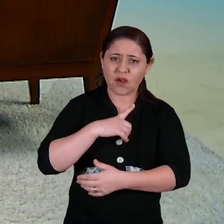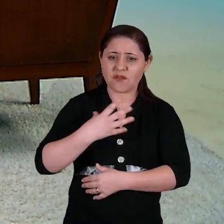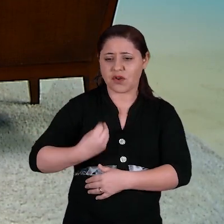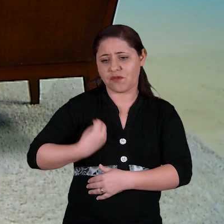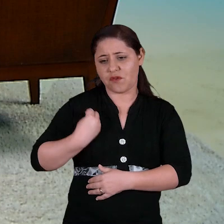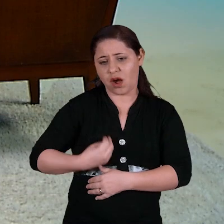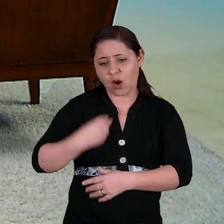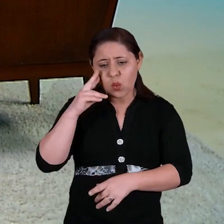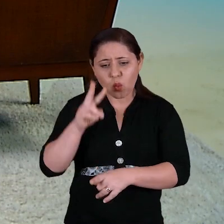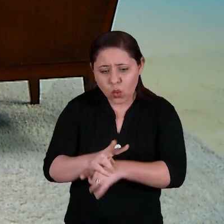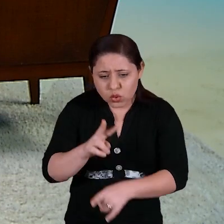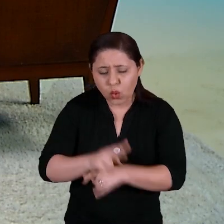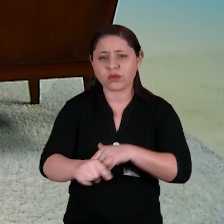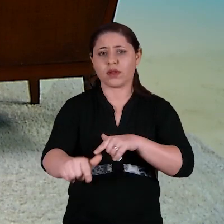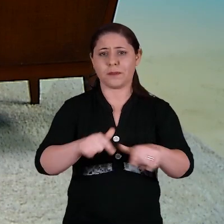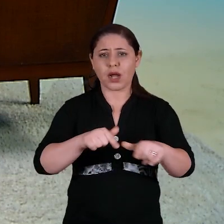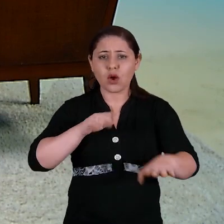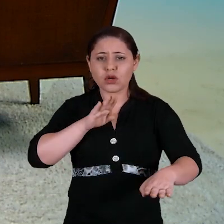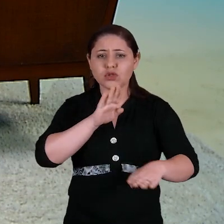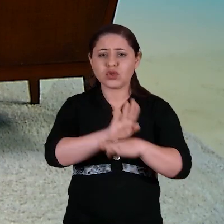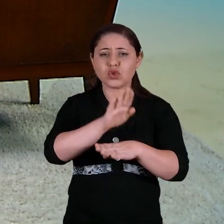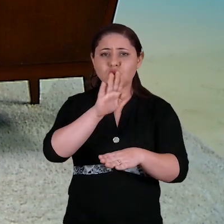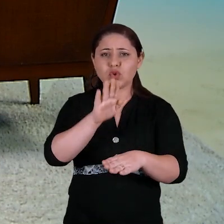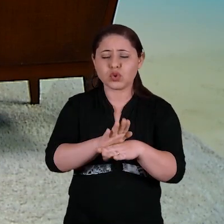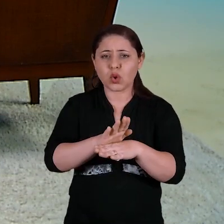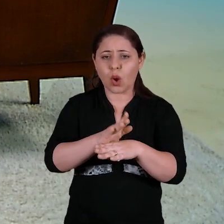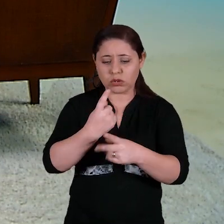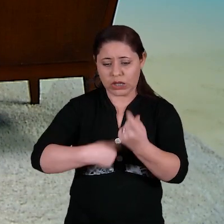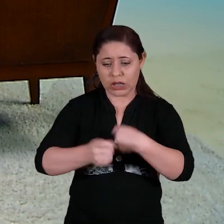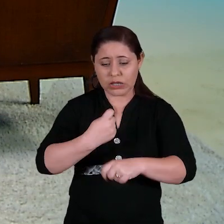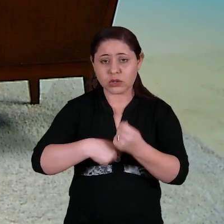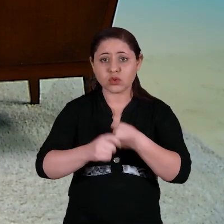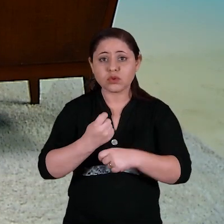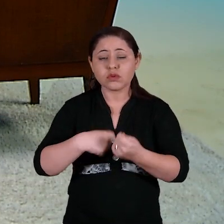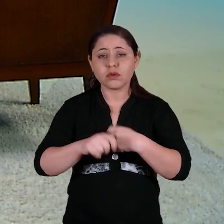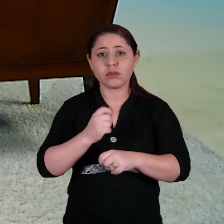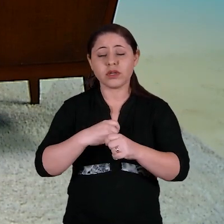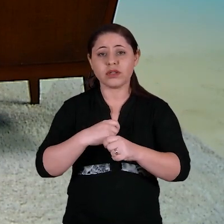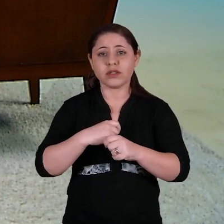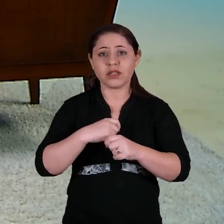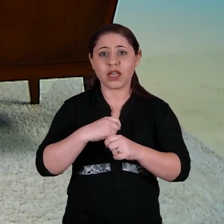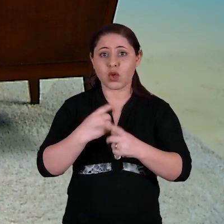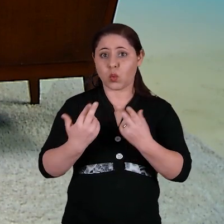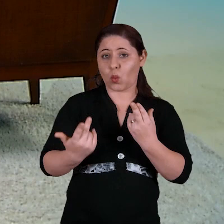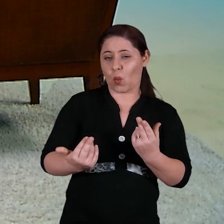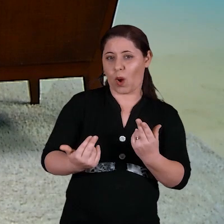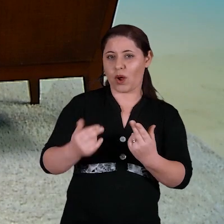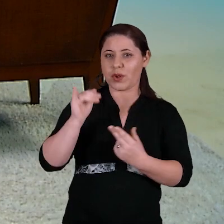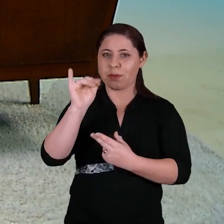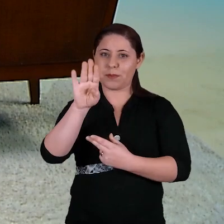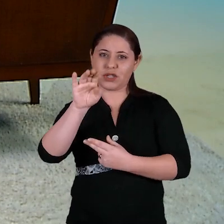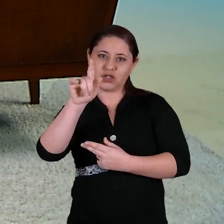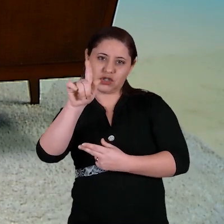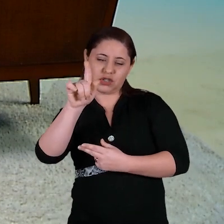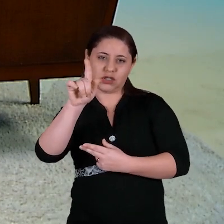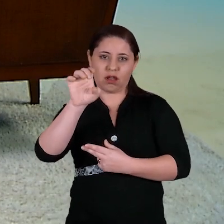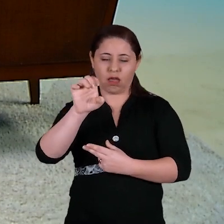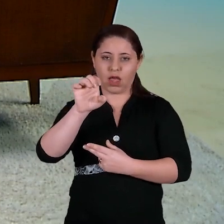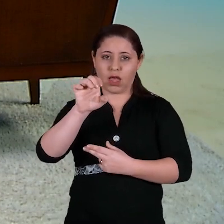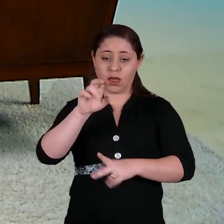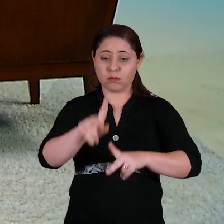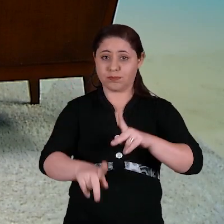filhos, trabalhou, ajudou no aquecimento da economia e, como os próprios dados do IBGE trazem para a gente,